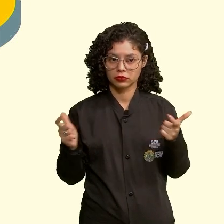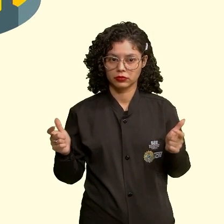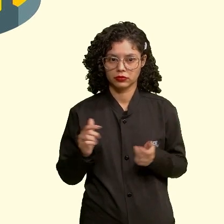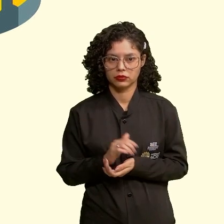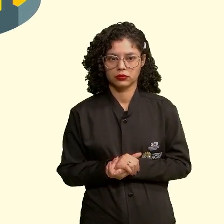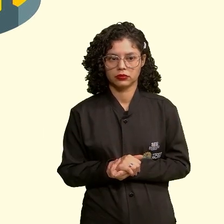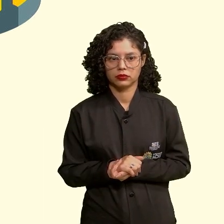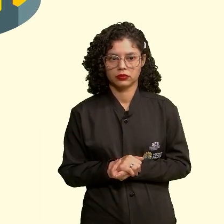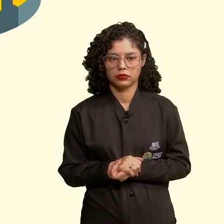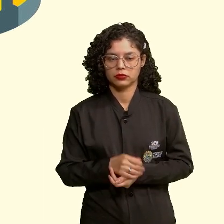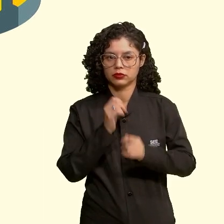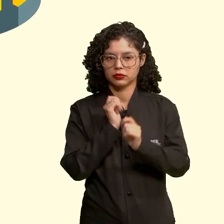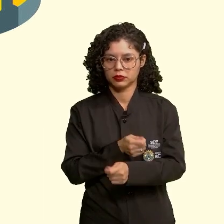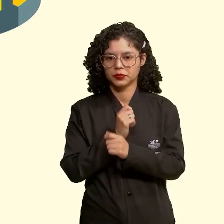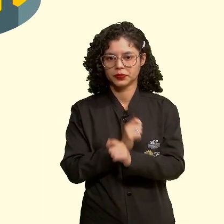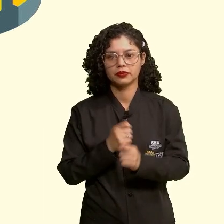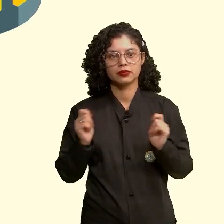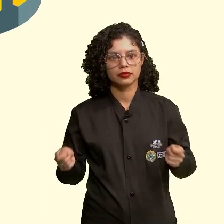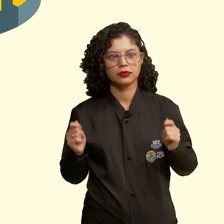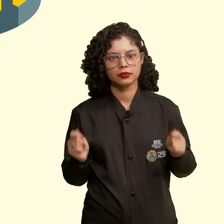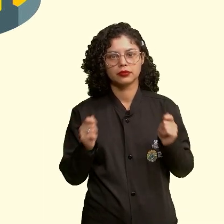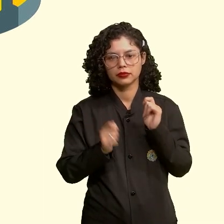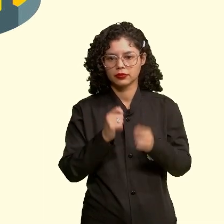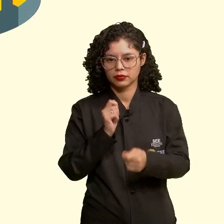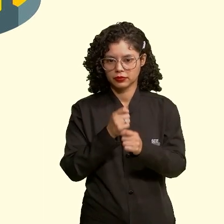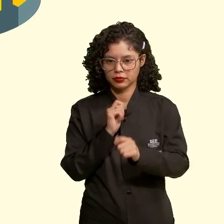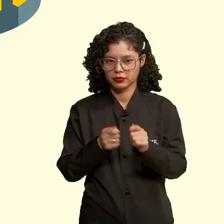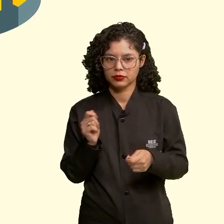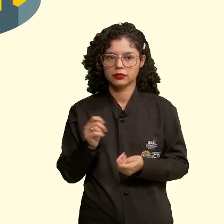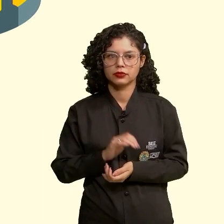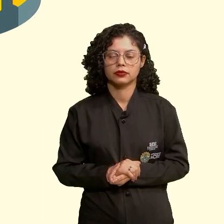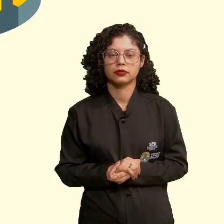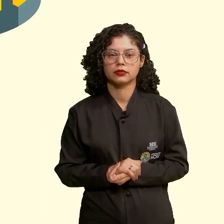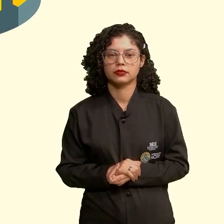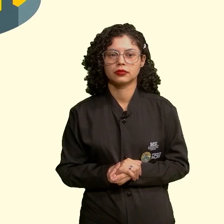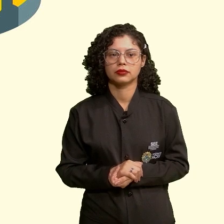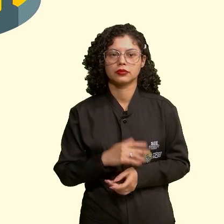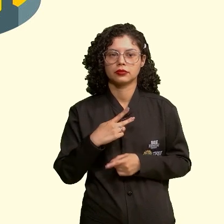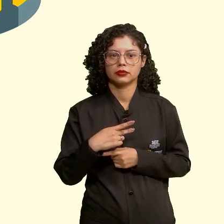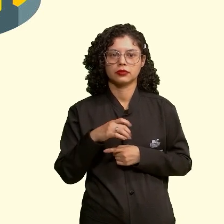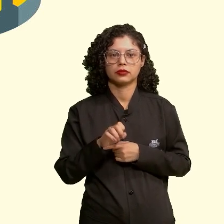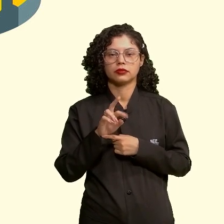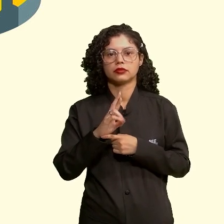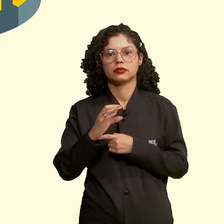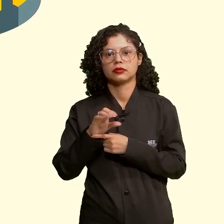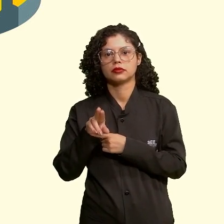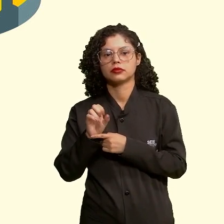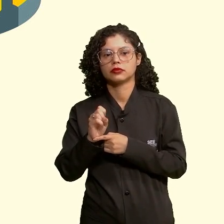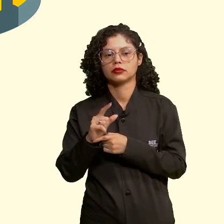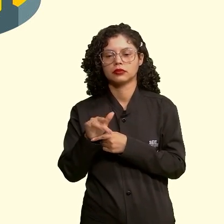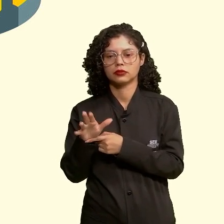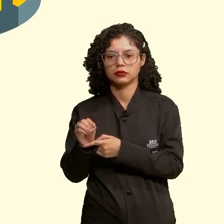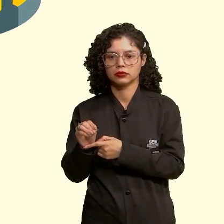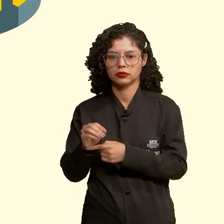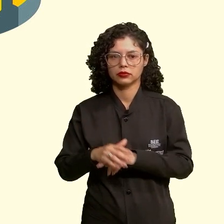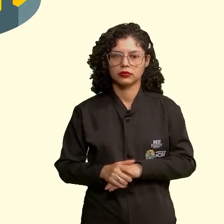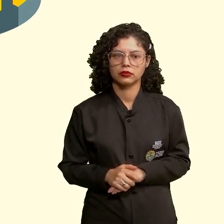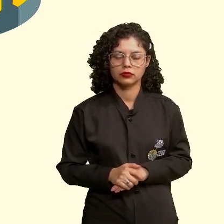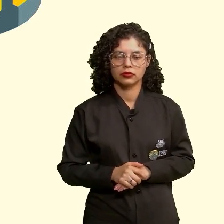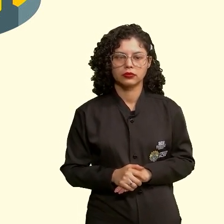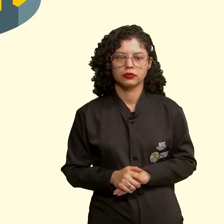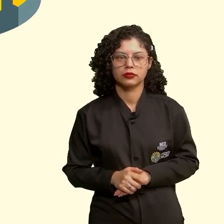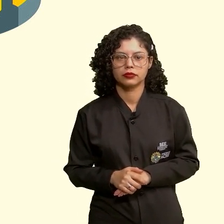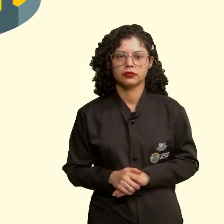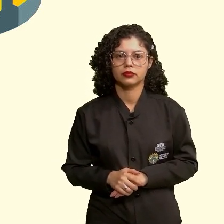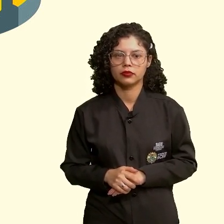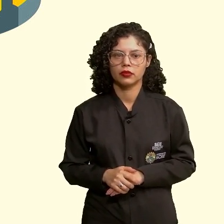longa, mas aí está. É a bateria, tá? É a bateria. Ela é um instrumento de